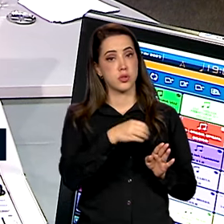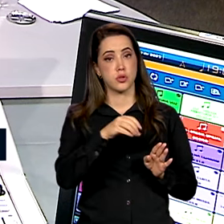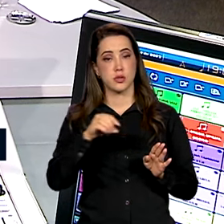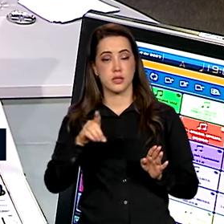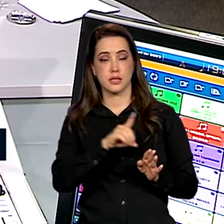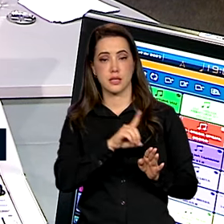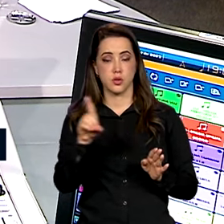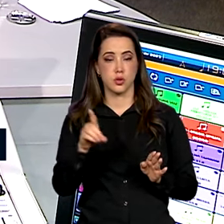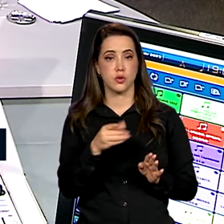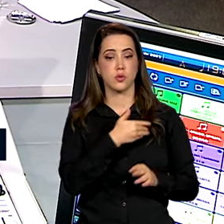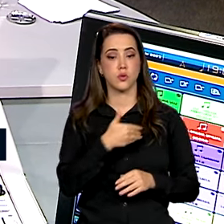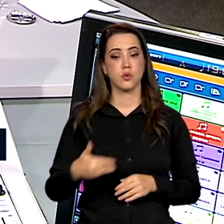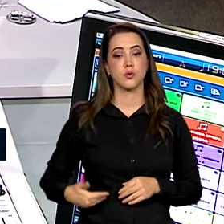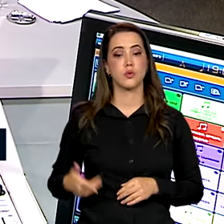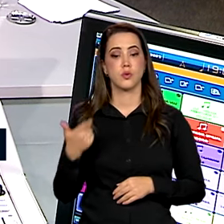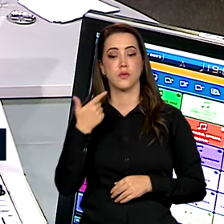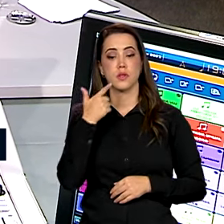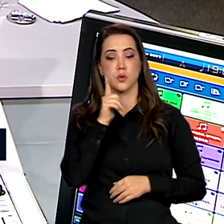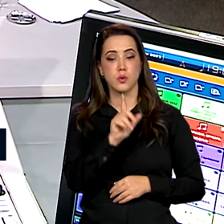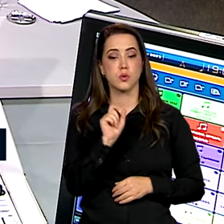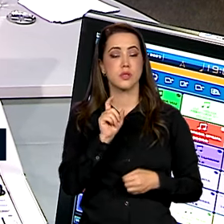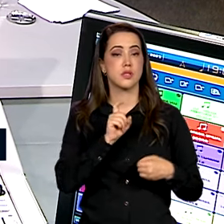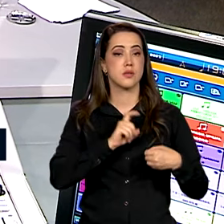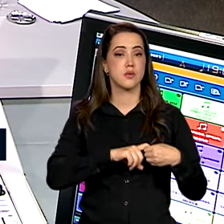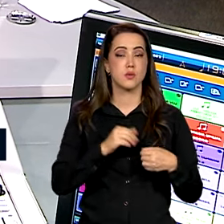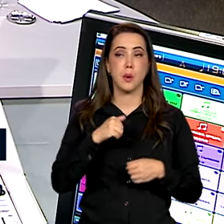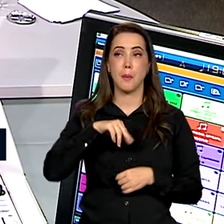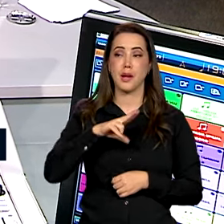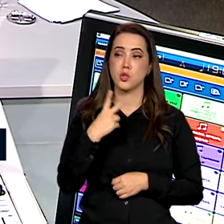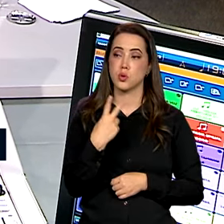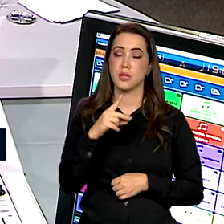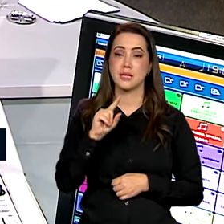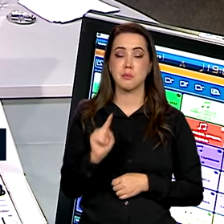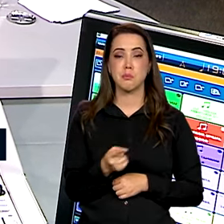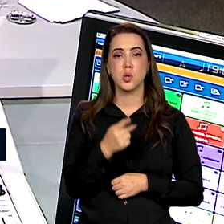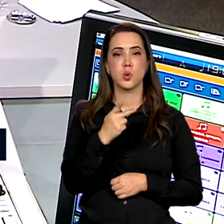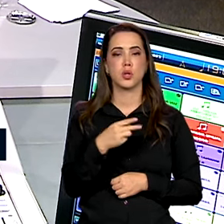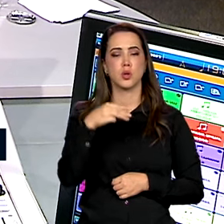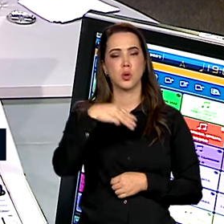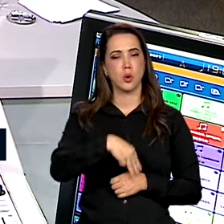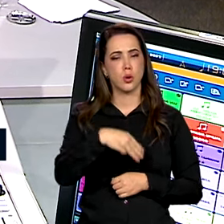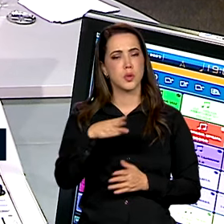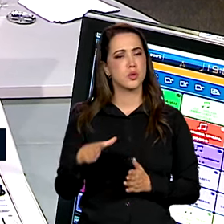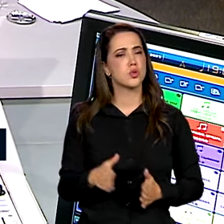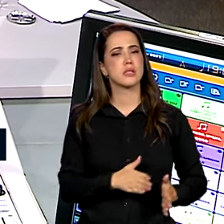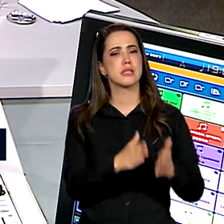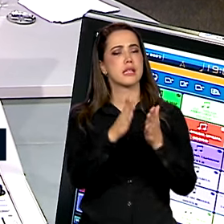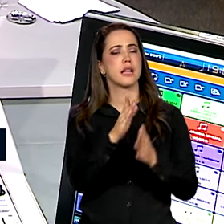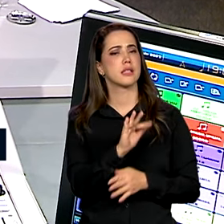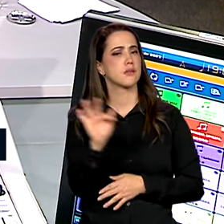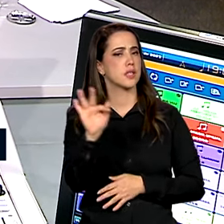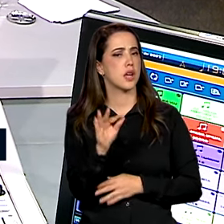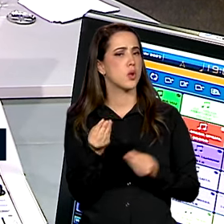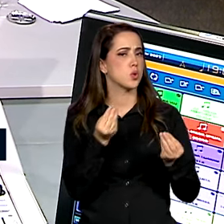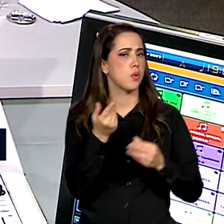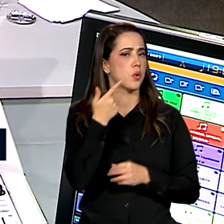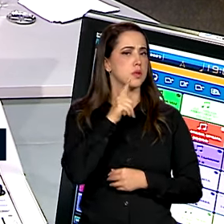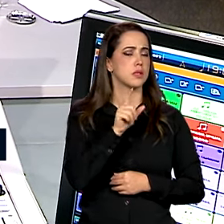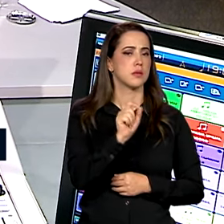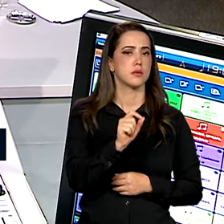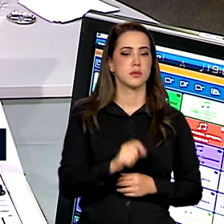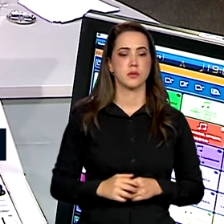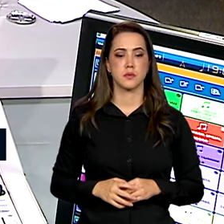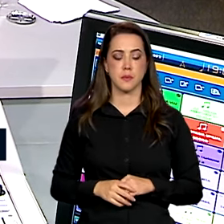o governo recuperou o perdão mais de dois mil quilômetros de rodovias federais como é que foi possível alcançar esse resultado